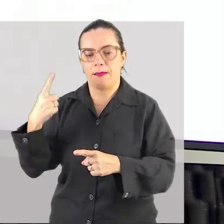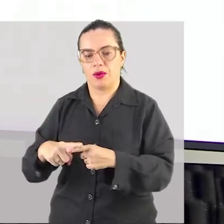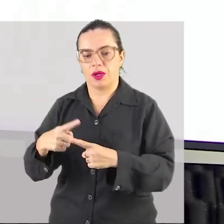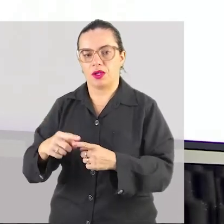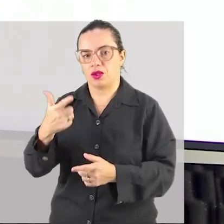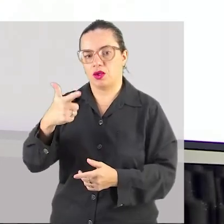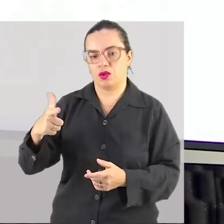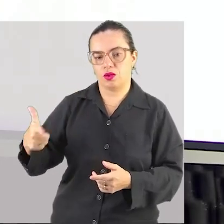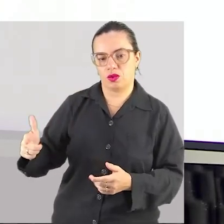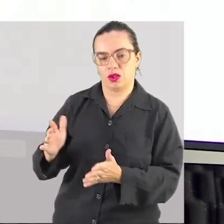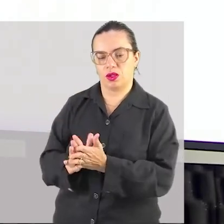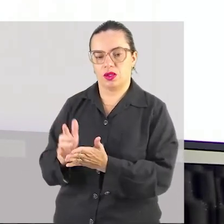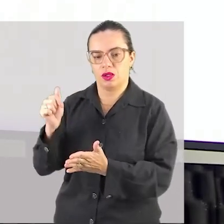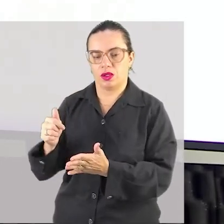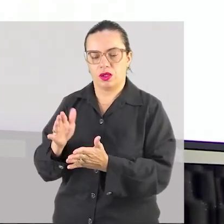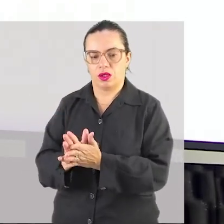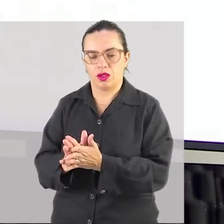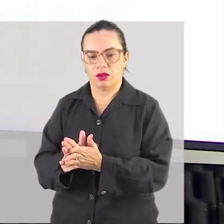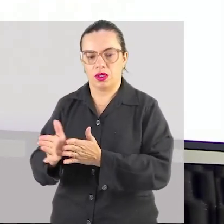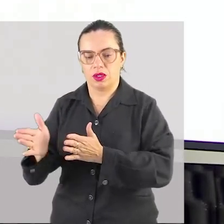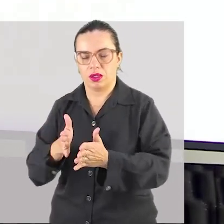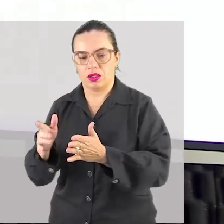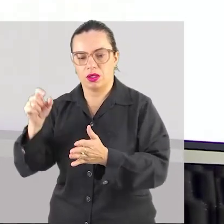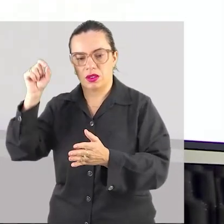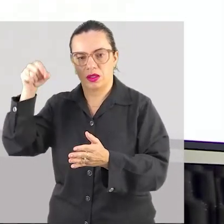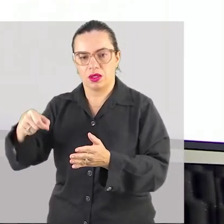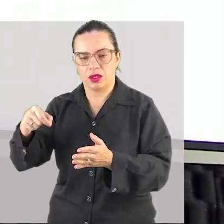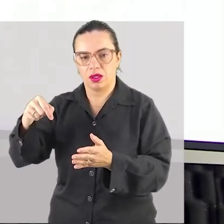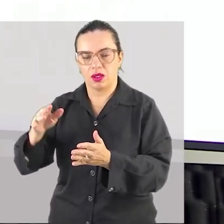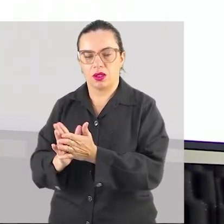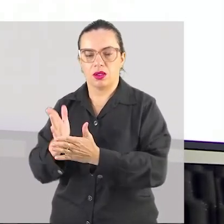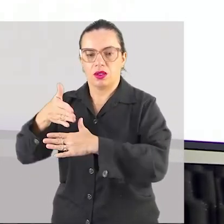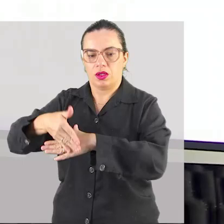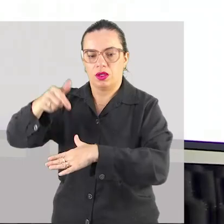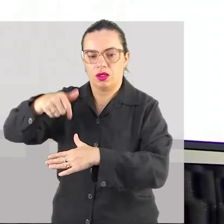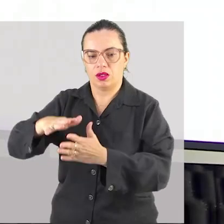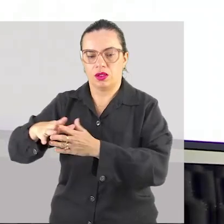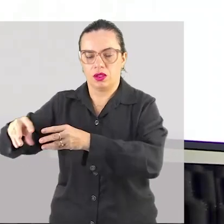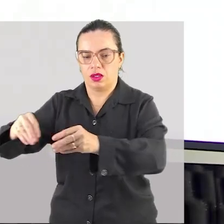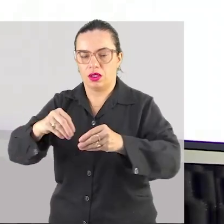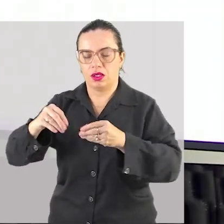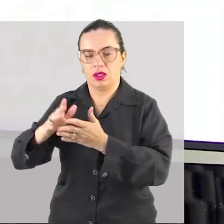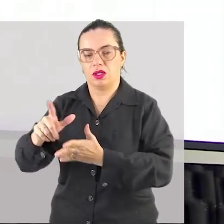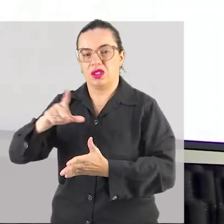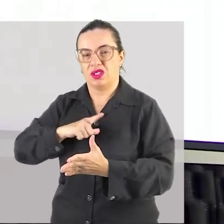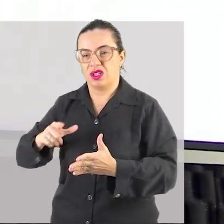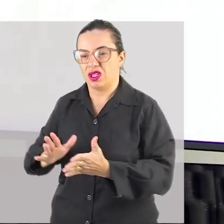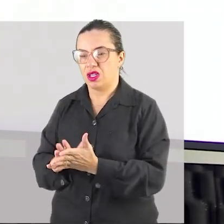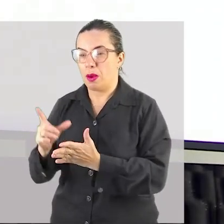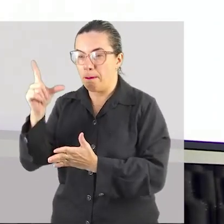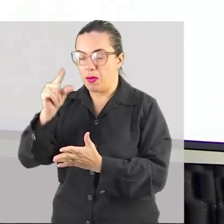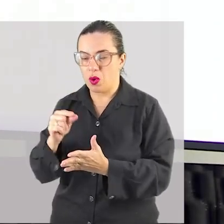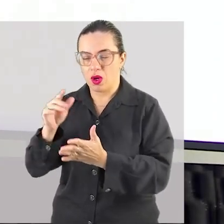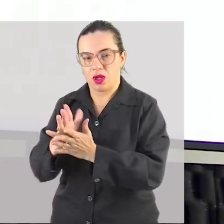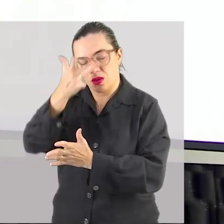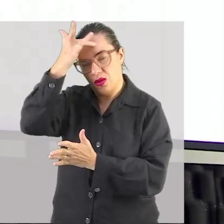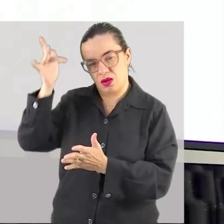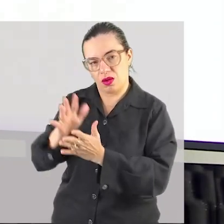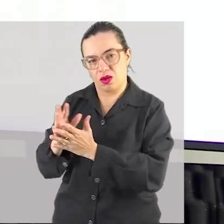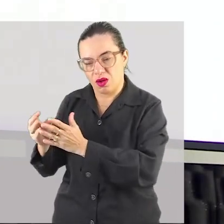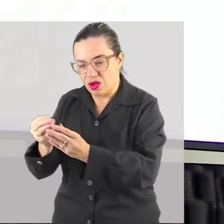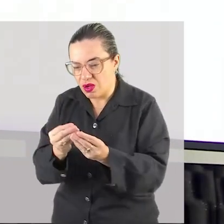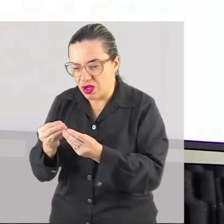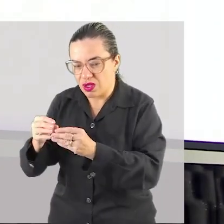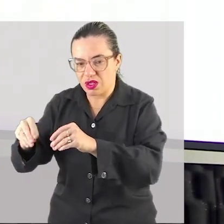uma política acessível à Terra existe a concentração histórica da terra e existe também a falta de